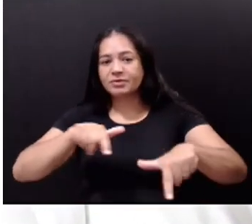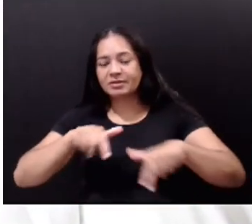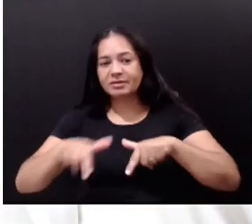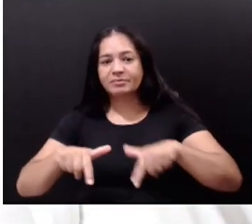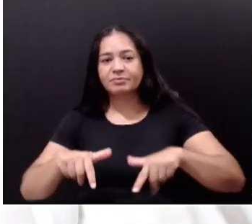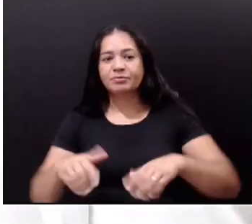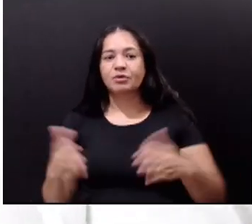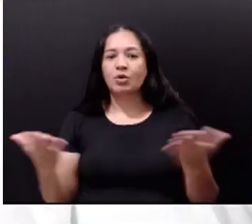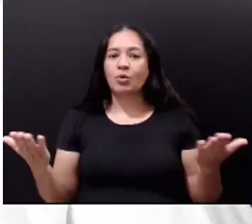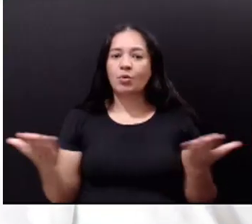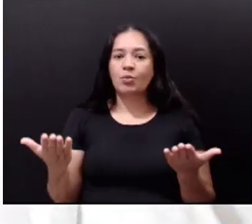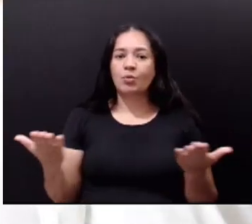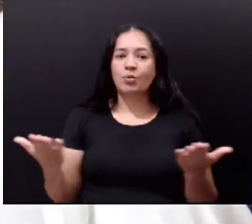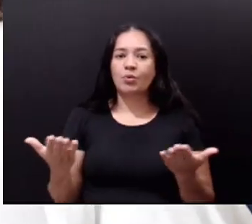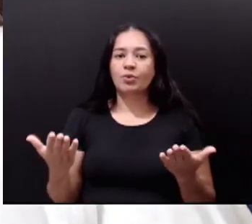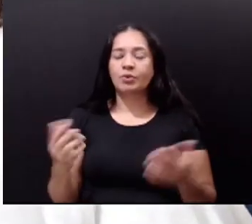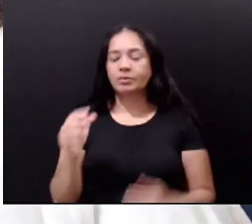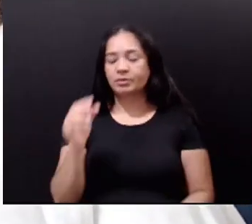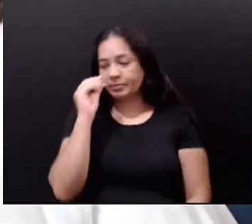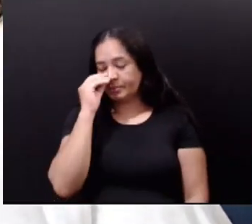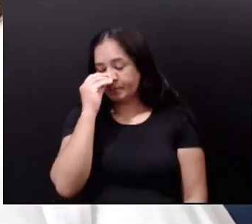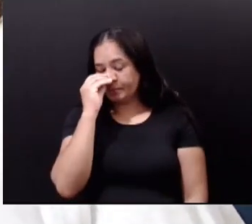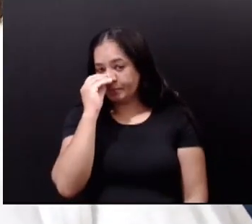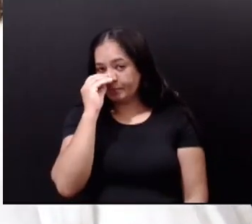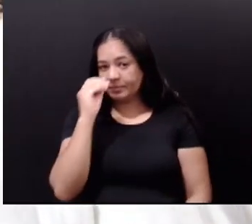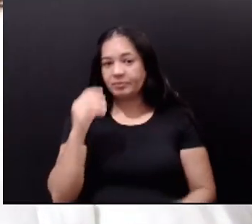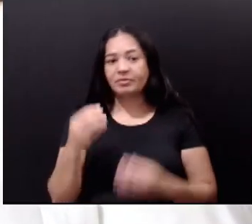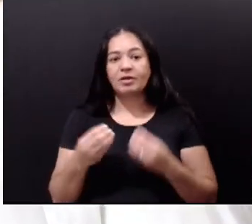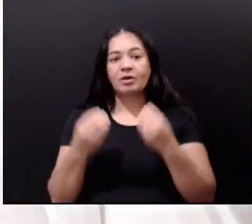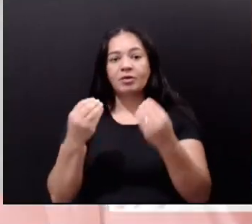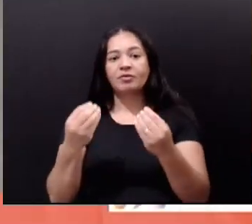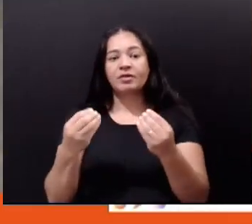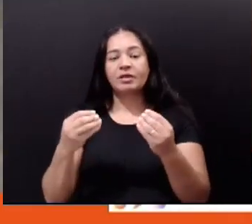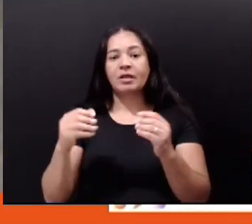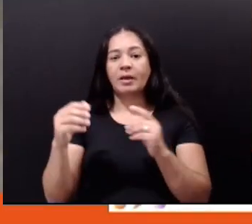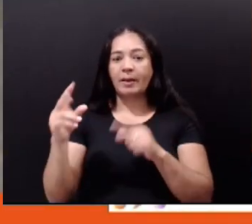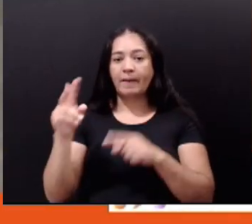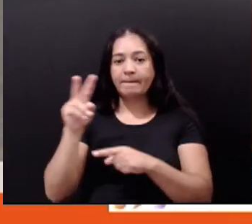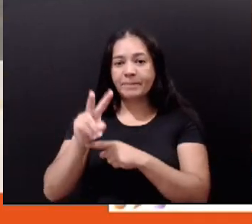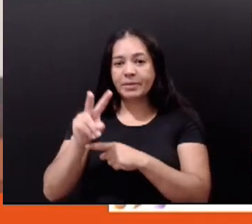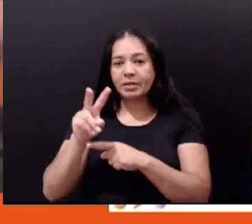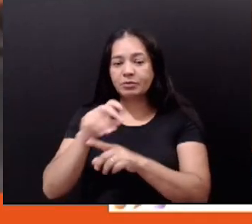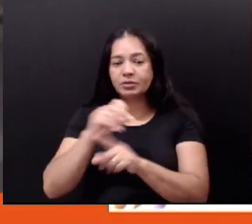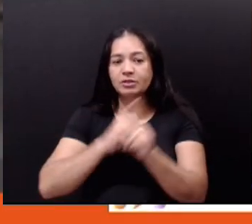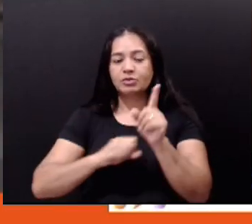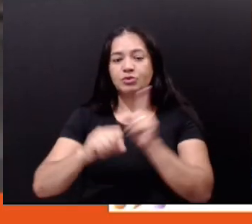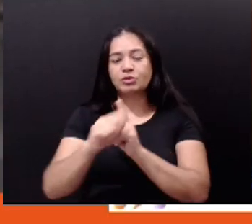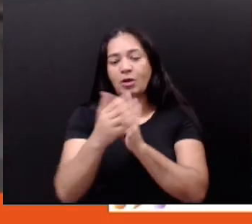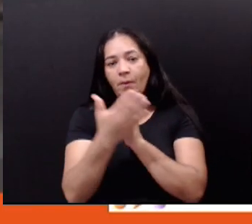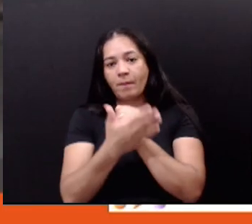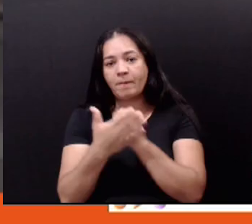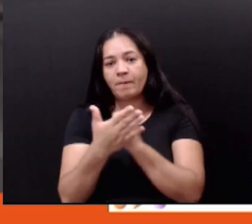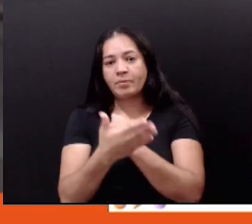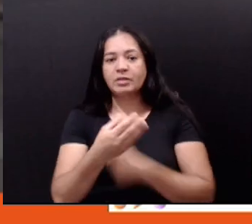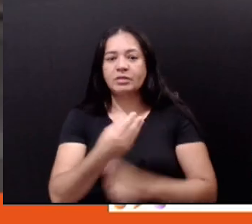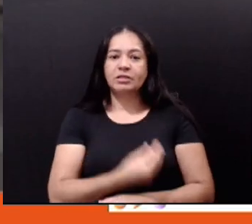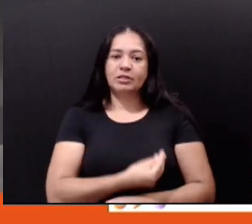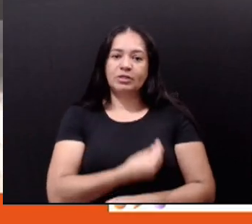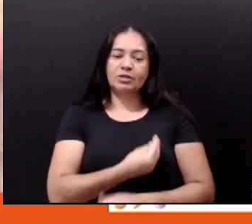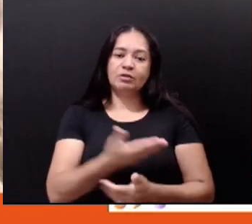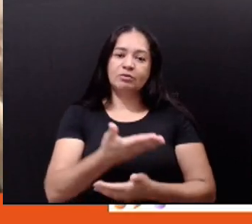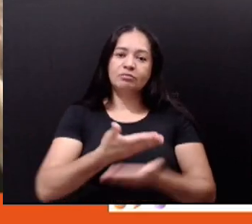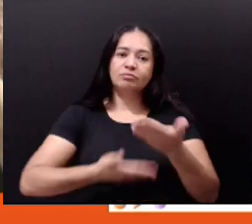esse serviço ele é oferecido pela Proteção Social Básica, né? O serviço de convivência, ele